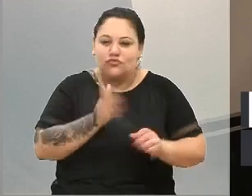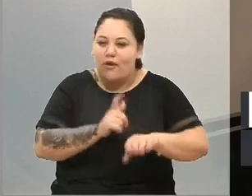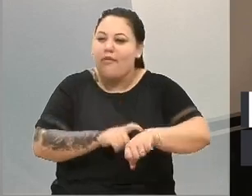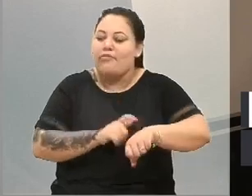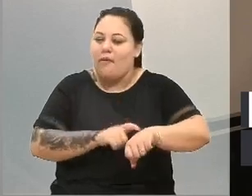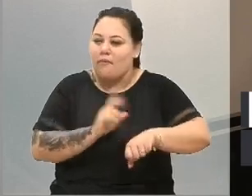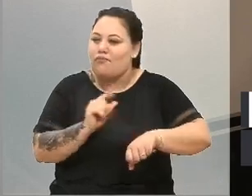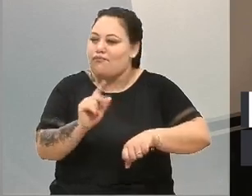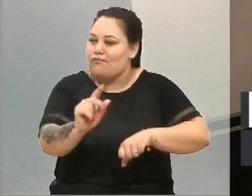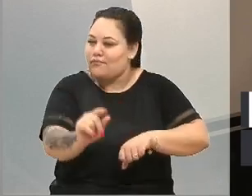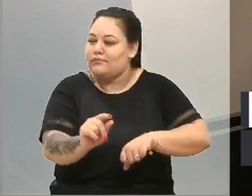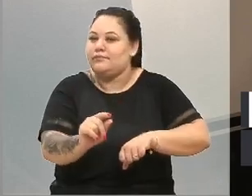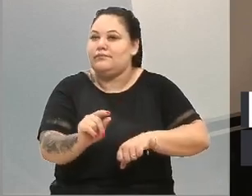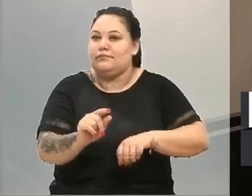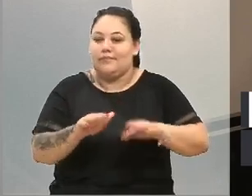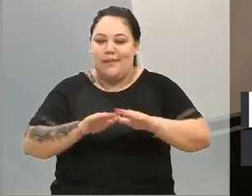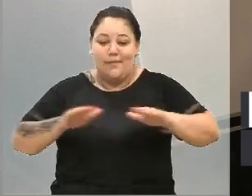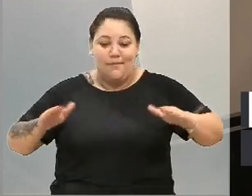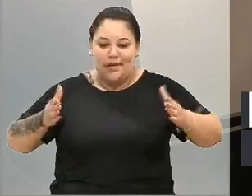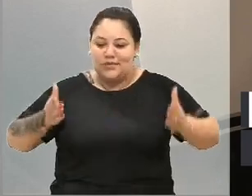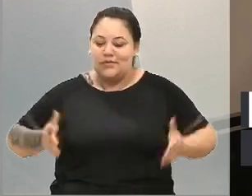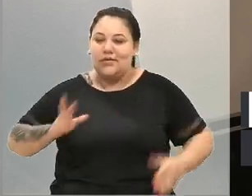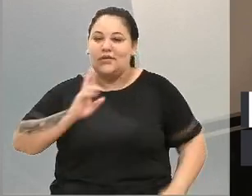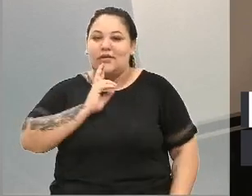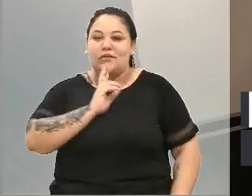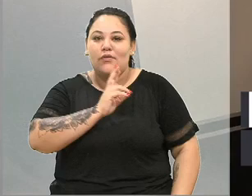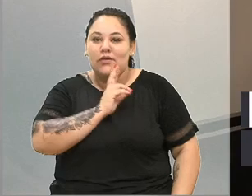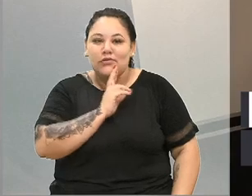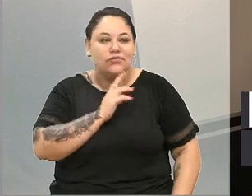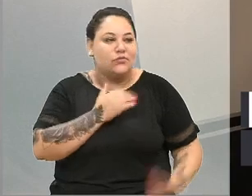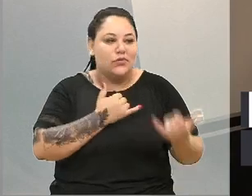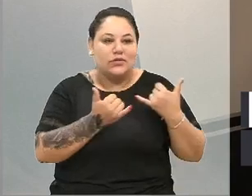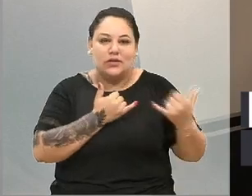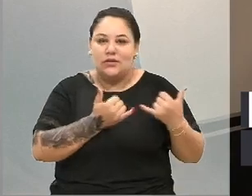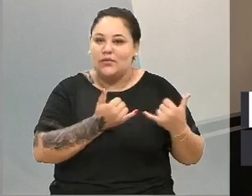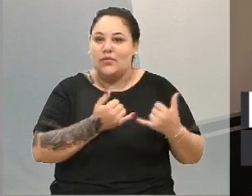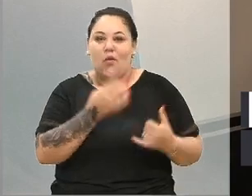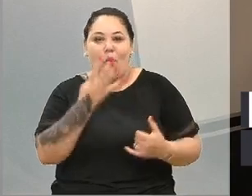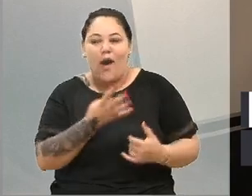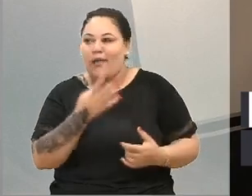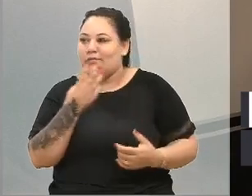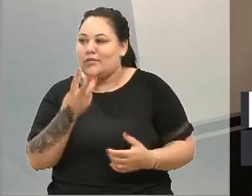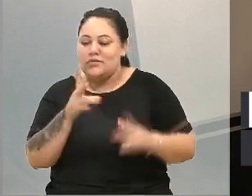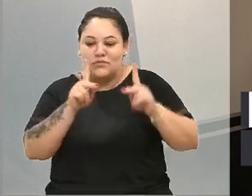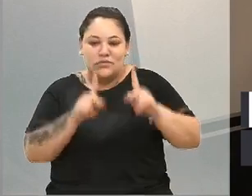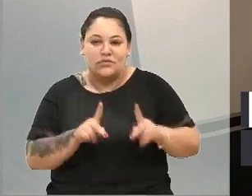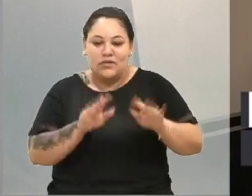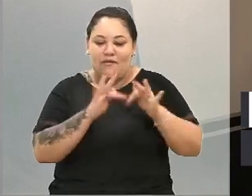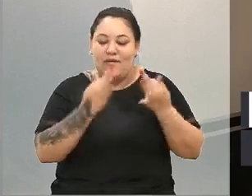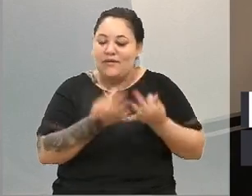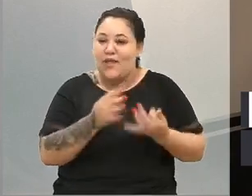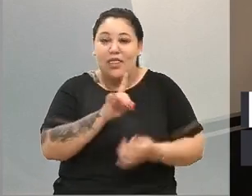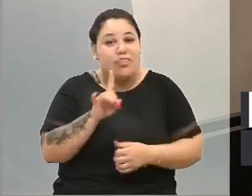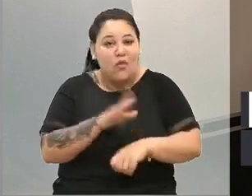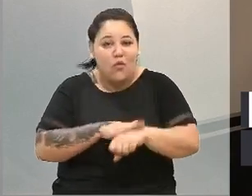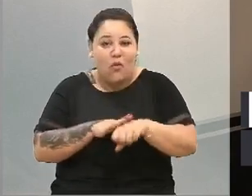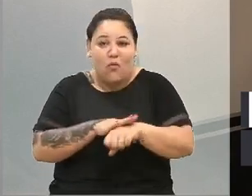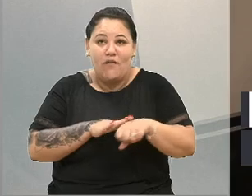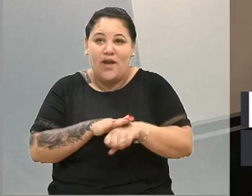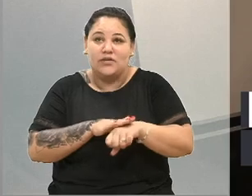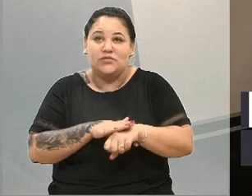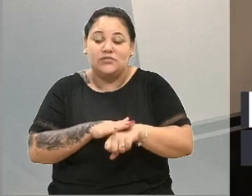professor Lucas, numa mesa de um restaurante, os 4 membros ou 3 da família, ao invés de dialogar naquele